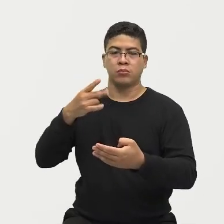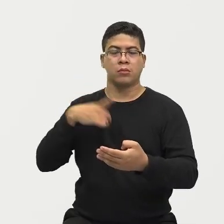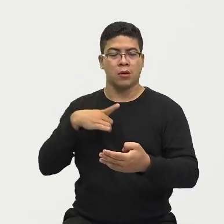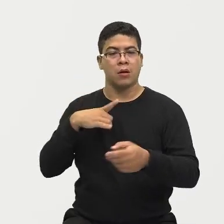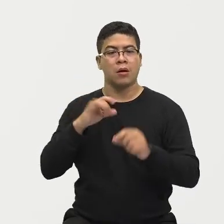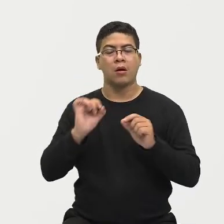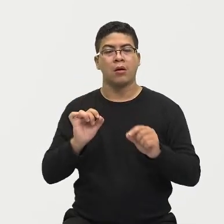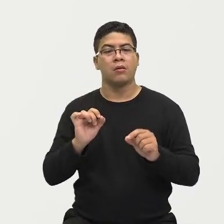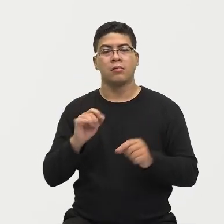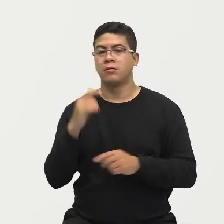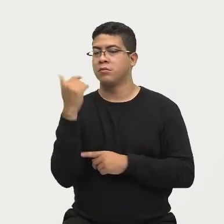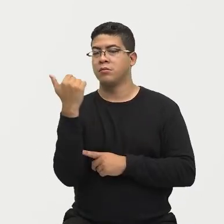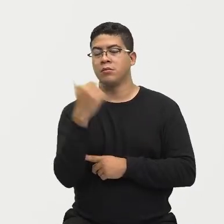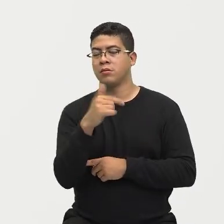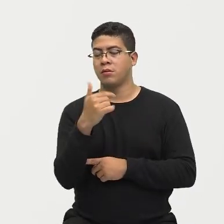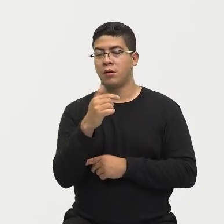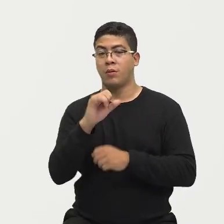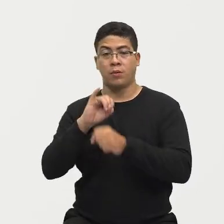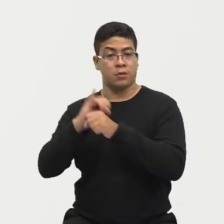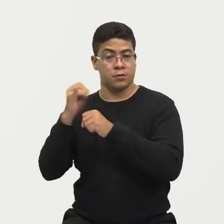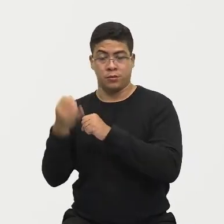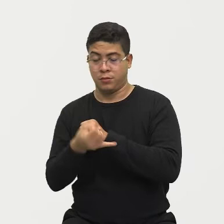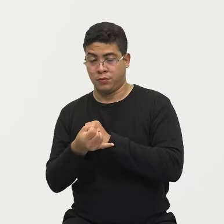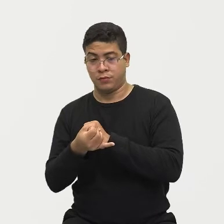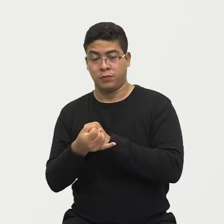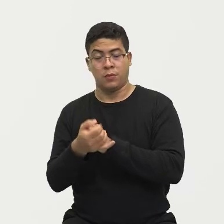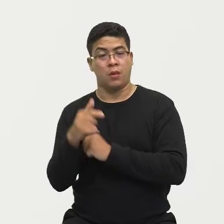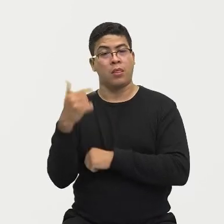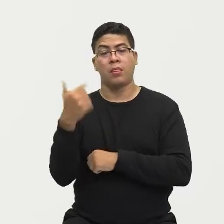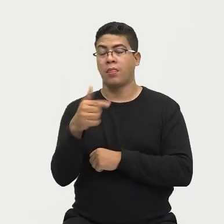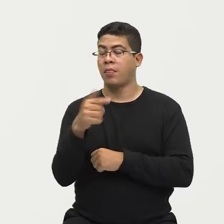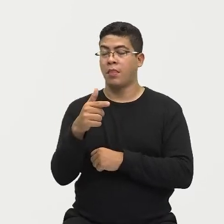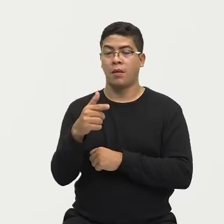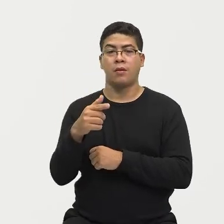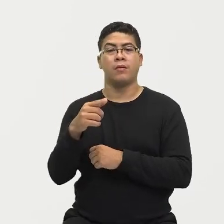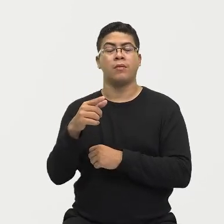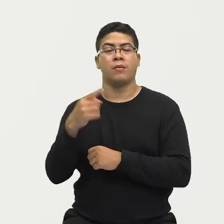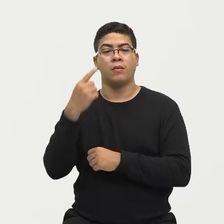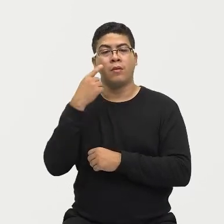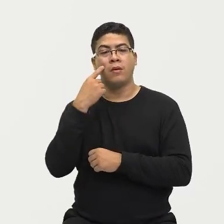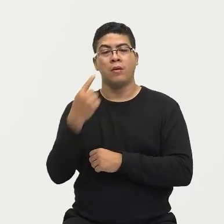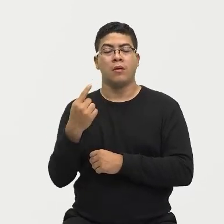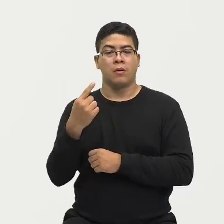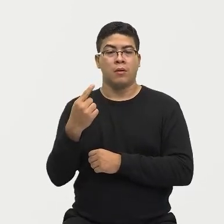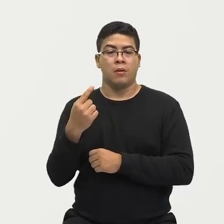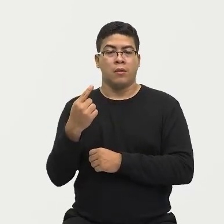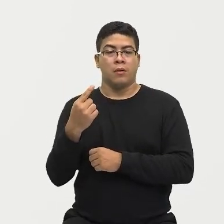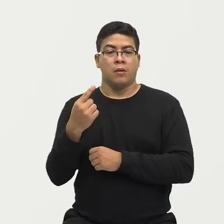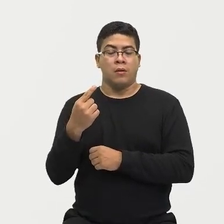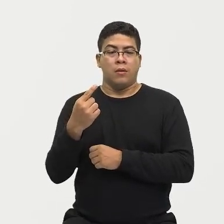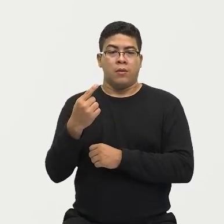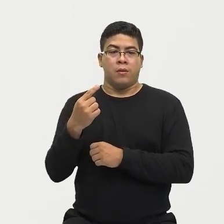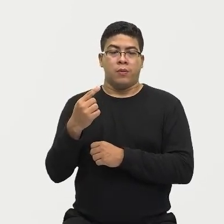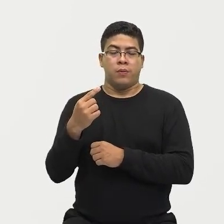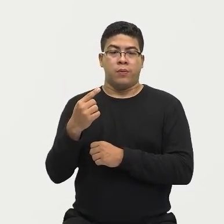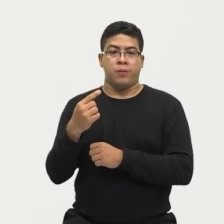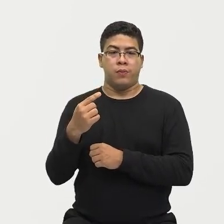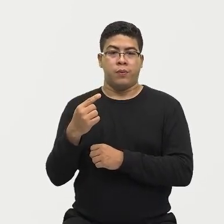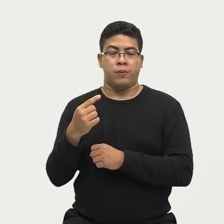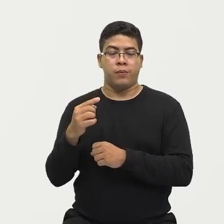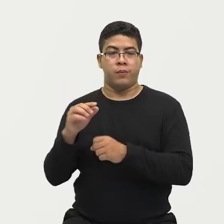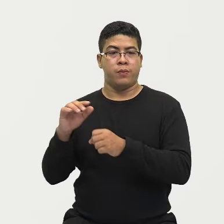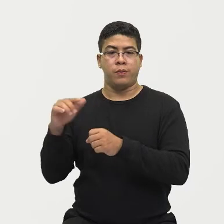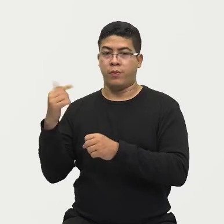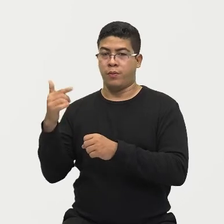Também não é um adjetivo, porque ele não está caracterizando nenhum substantivo, porque bateu aqui Não é substantivo, bateu